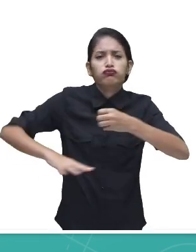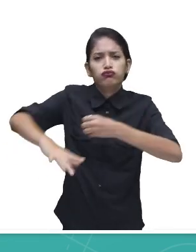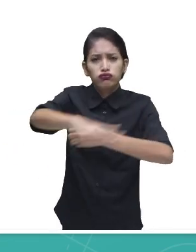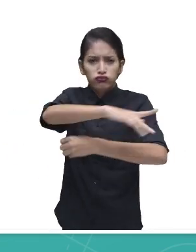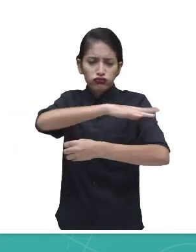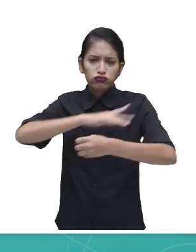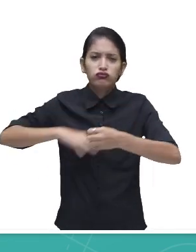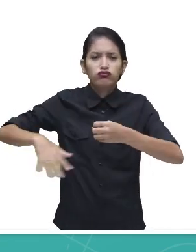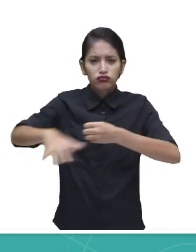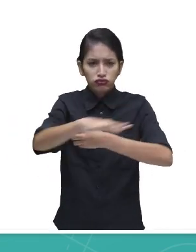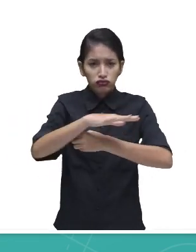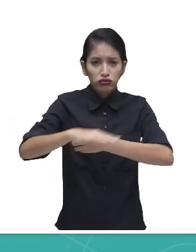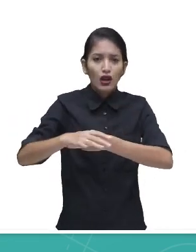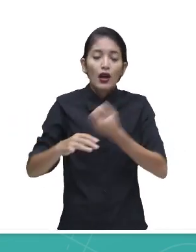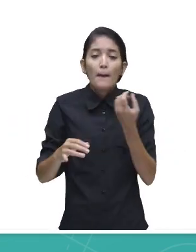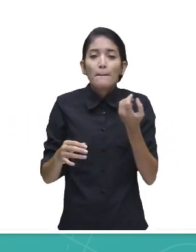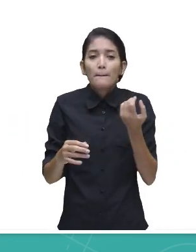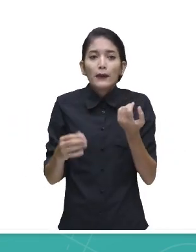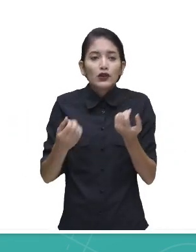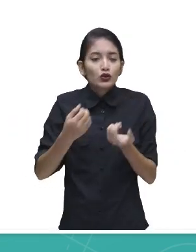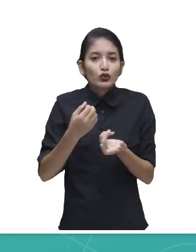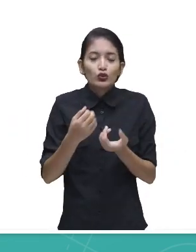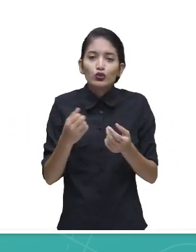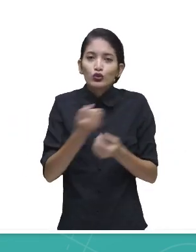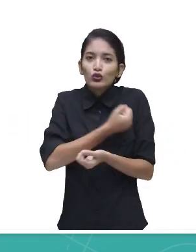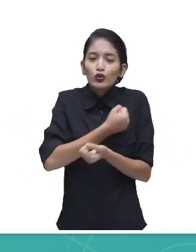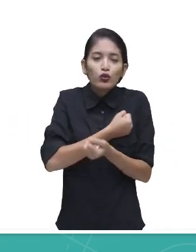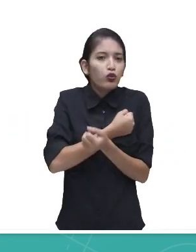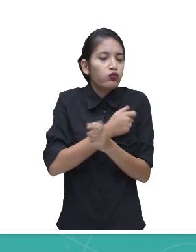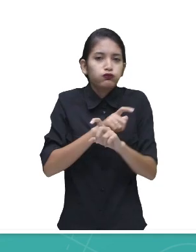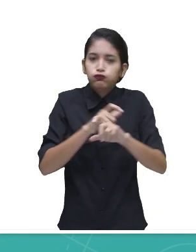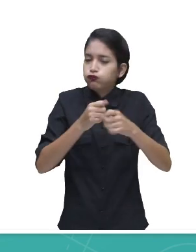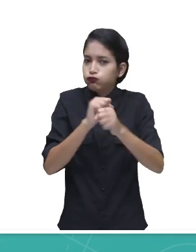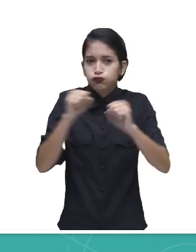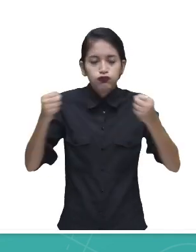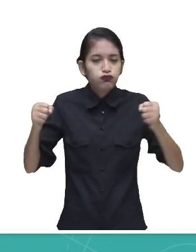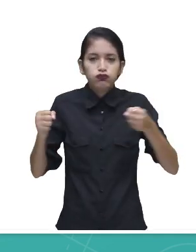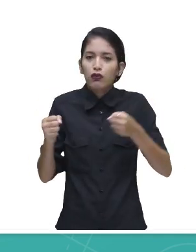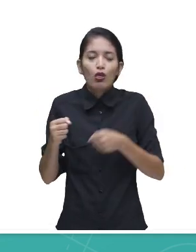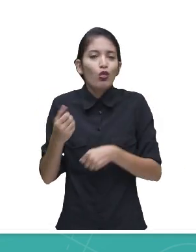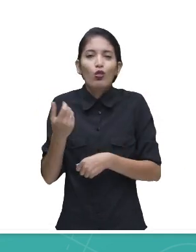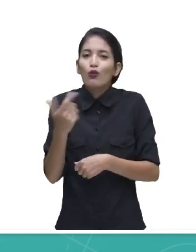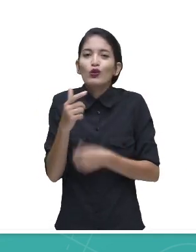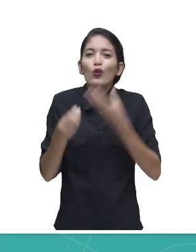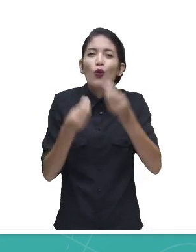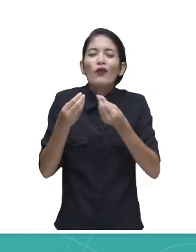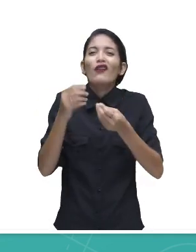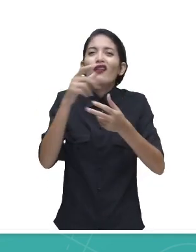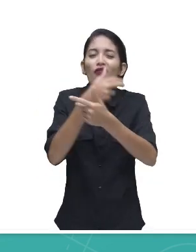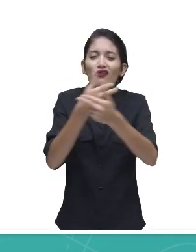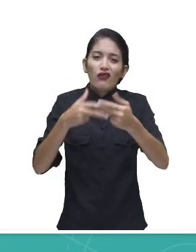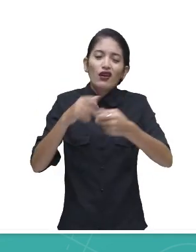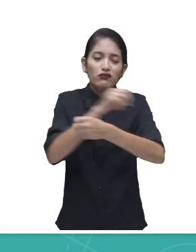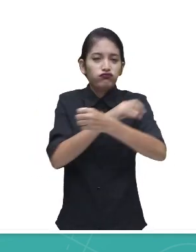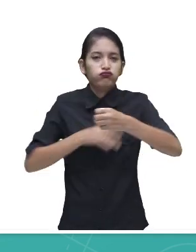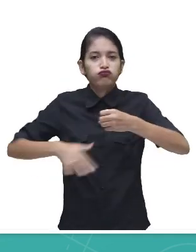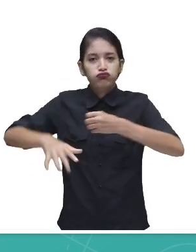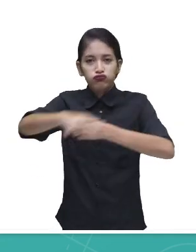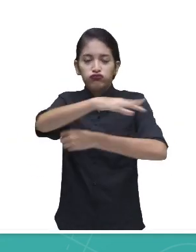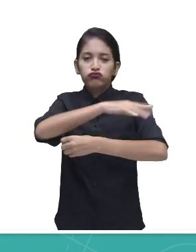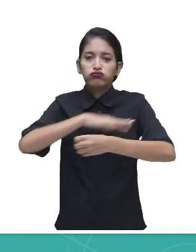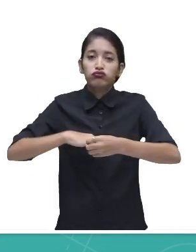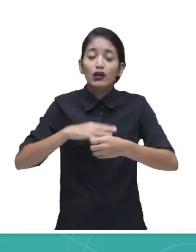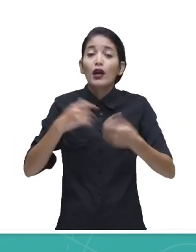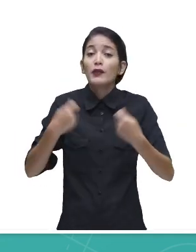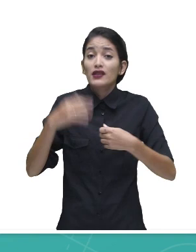gente, parece enorme. Ele é enorme. A gente não tem como visualizar 100 bilhões de galáxias. O que a gente precisa entender